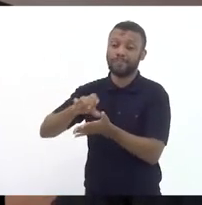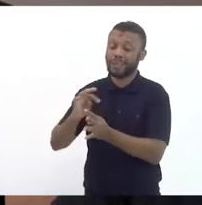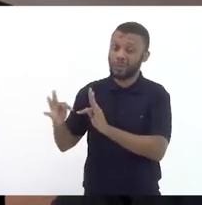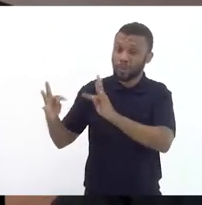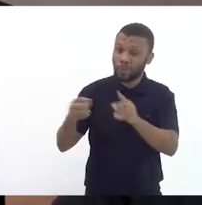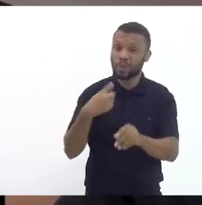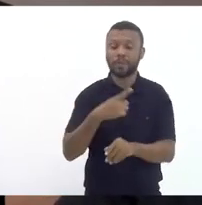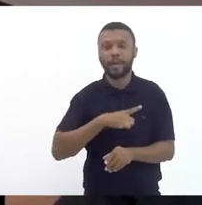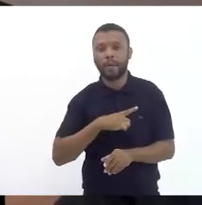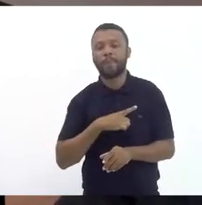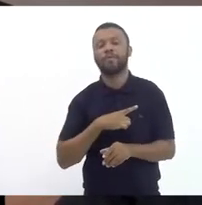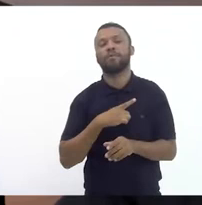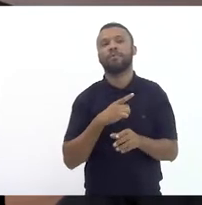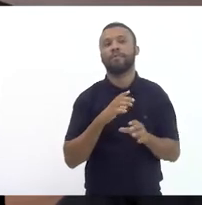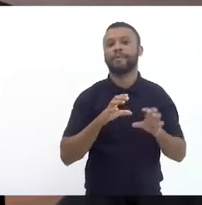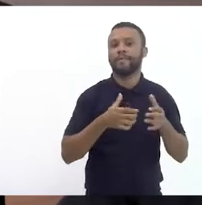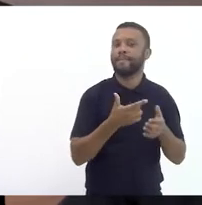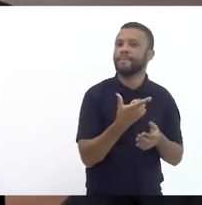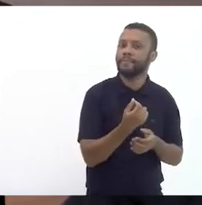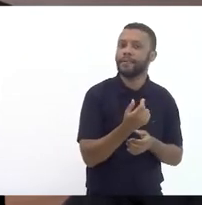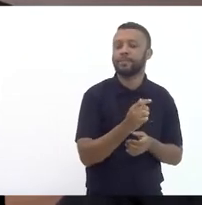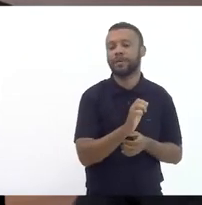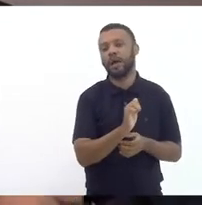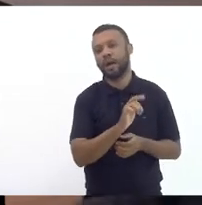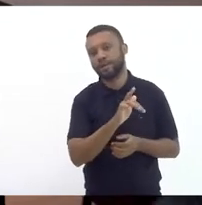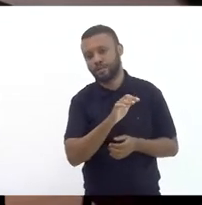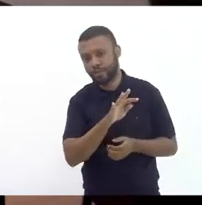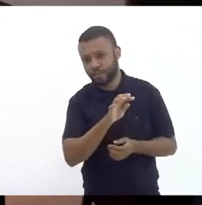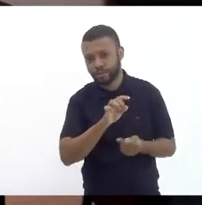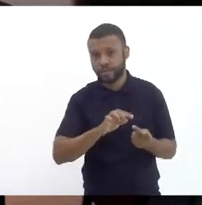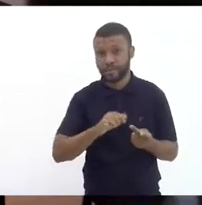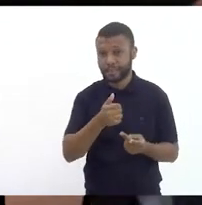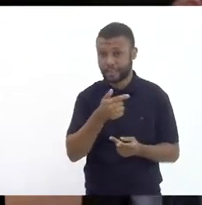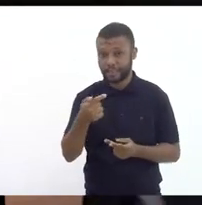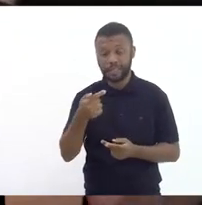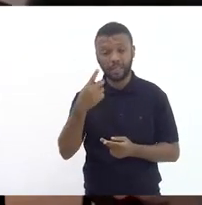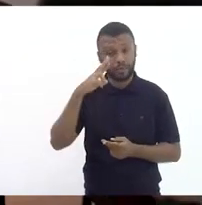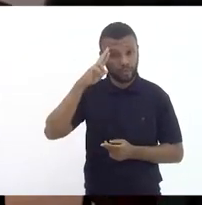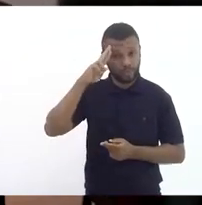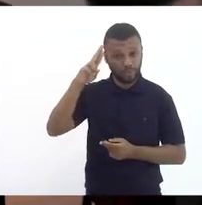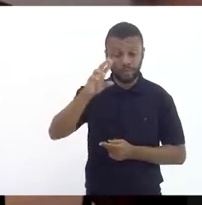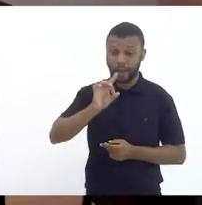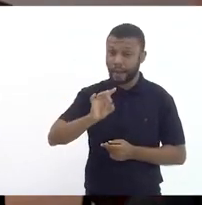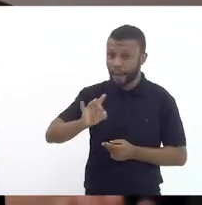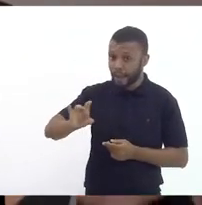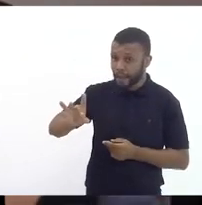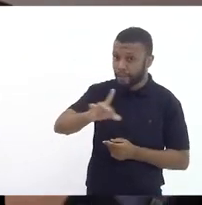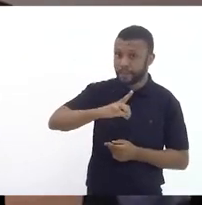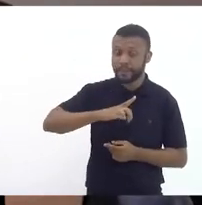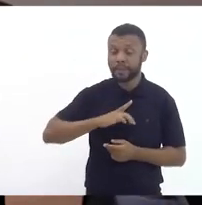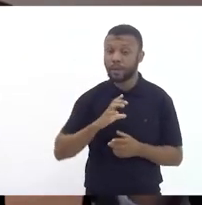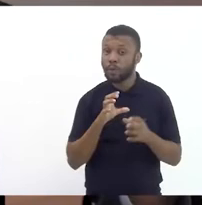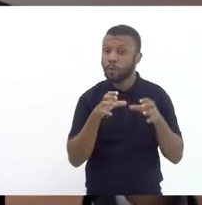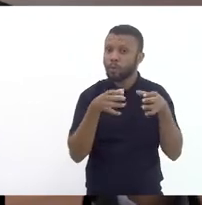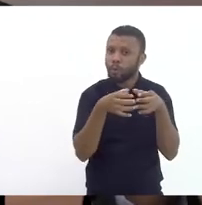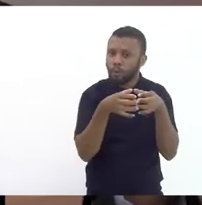agentes, 17 supervisores. Esses 17 supervisores, cada um deles tem um grupo de